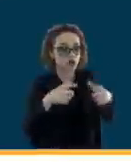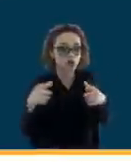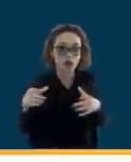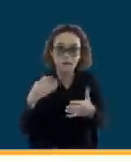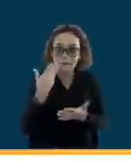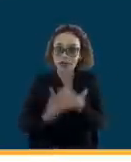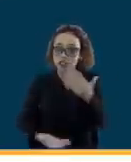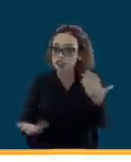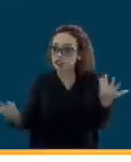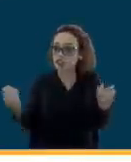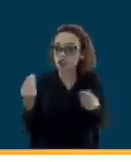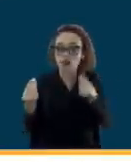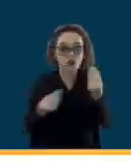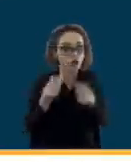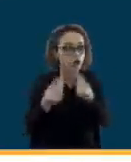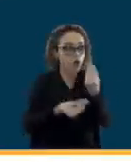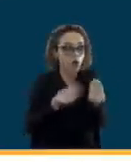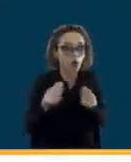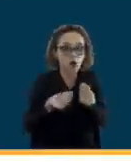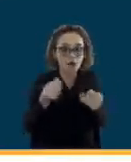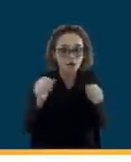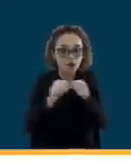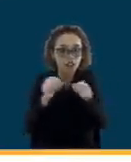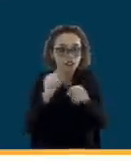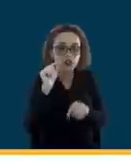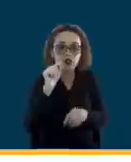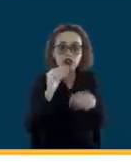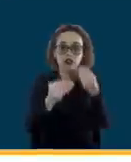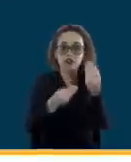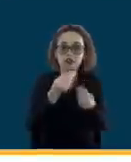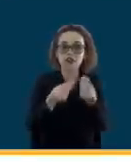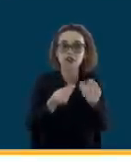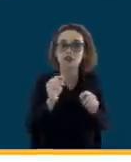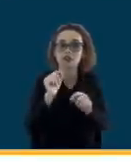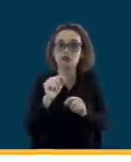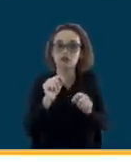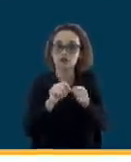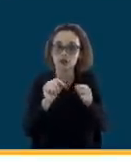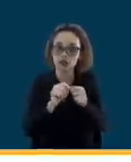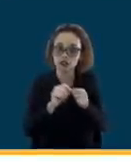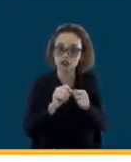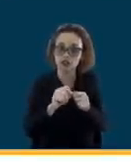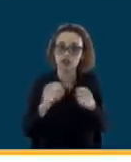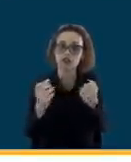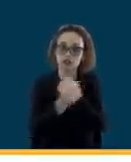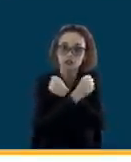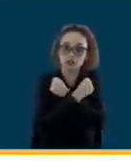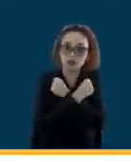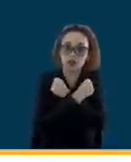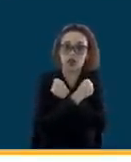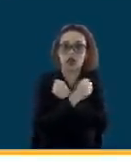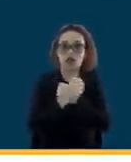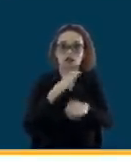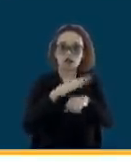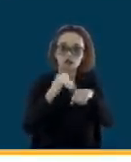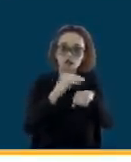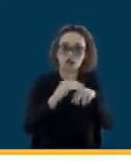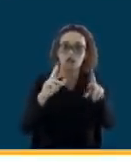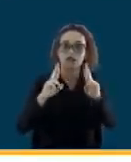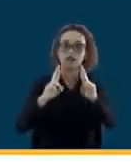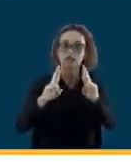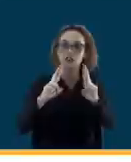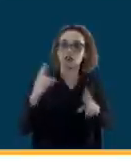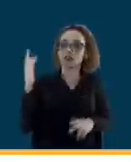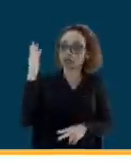que caminho nós vamos, que quando a gente saia para esse abraço do afeto, do cuidado e da esperança. Muito lindo, Célio.